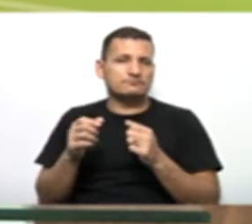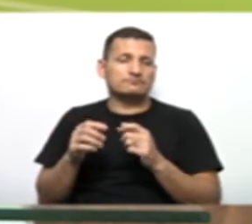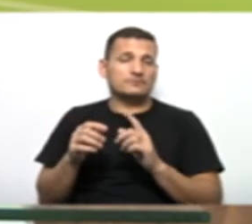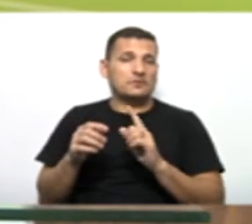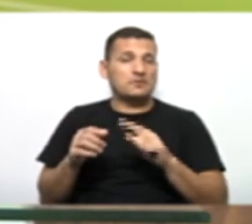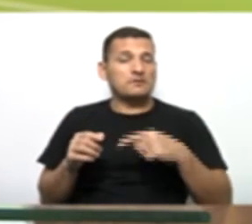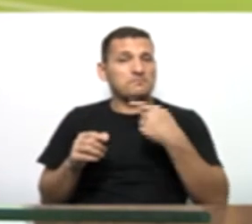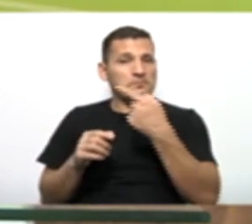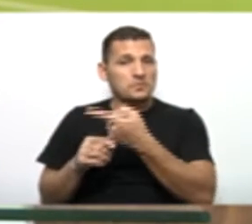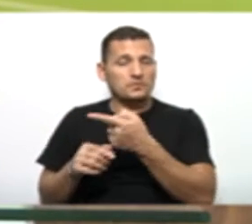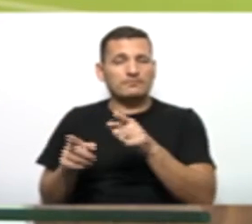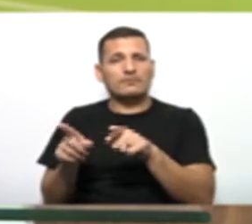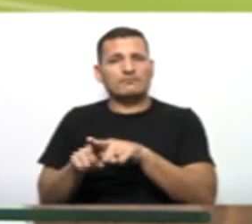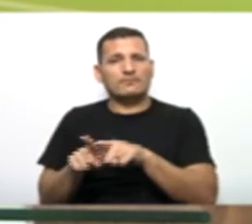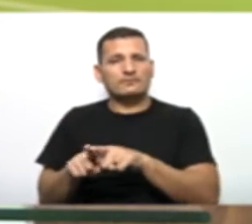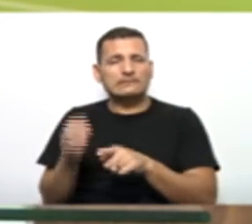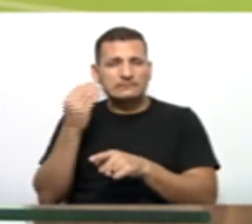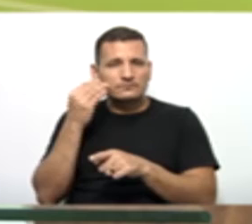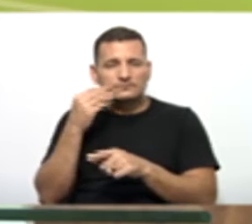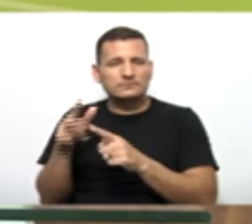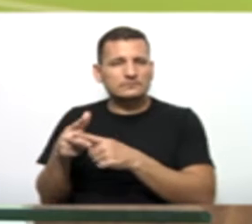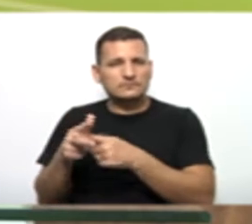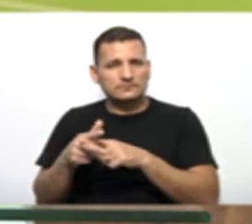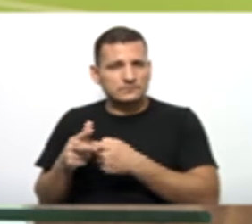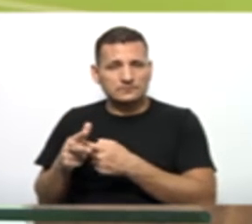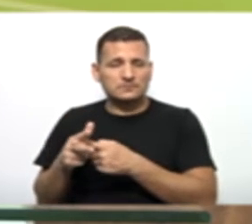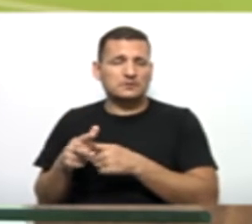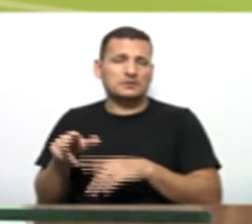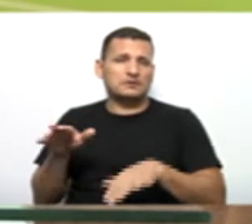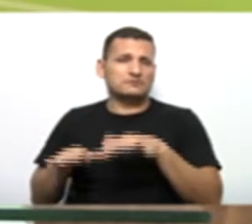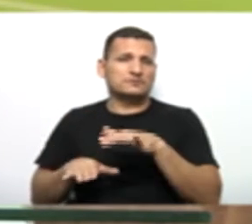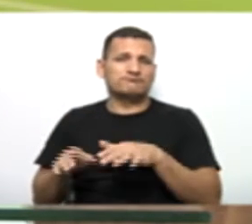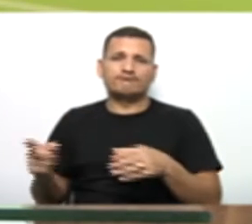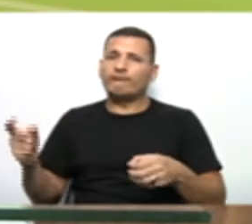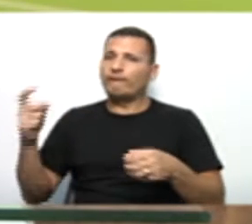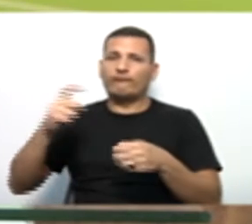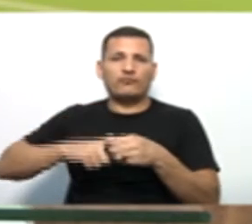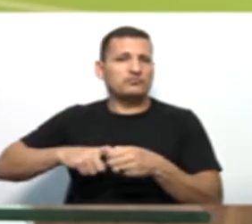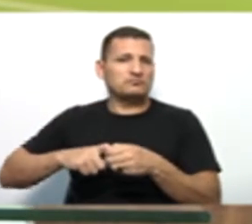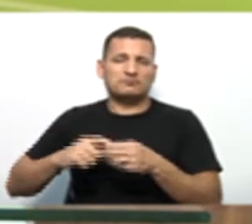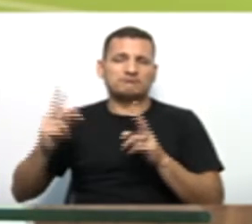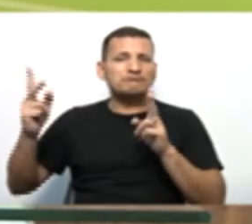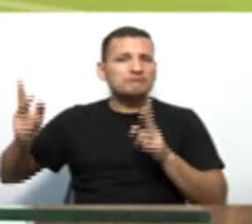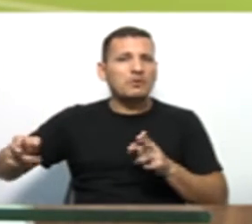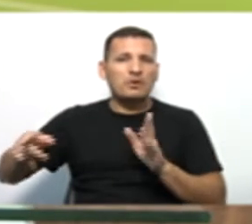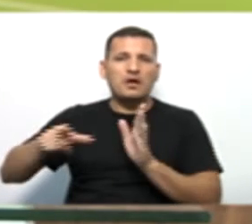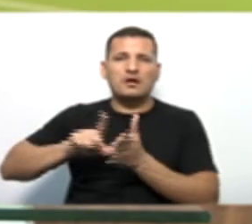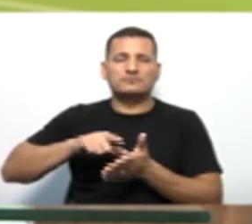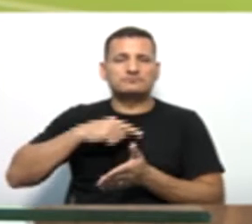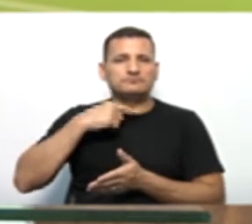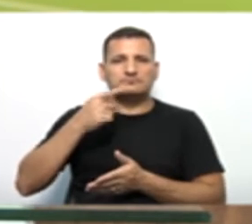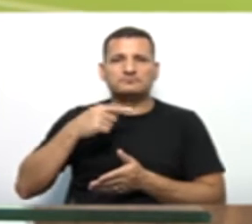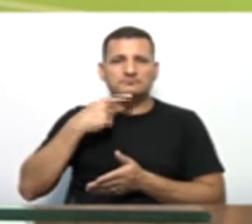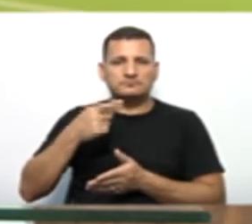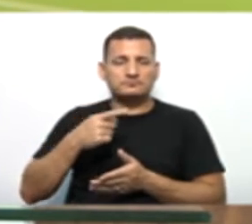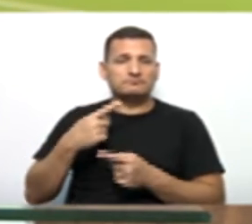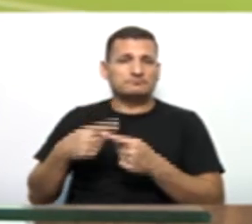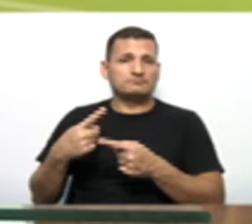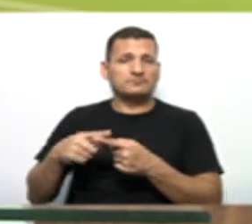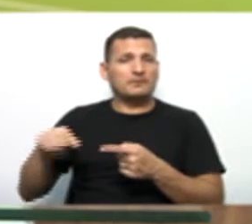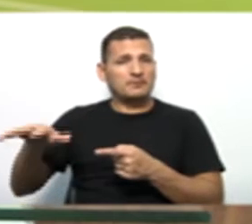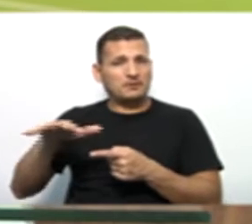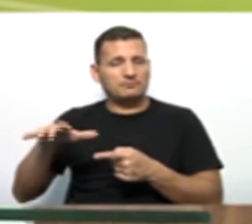depois que se tente consertar isso, a gente não volte mais à situação original, justamente porque o meio